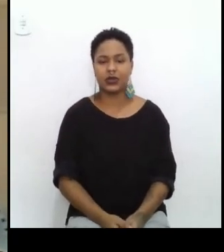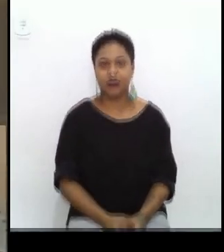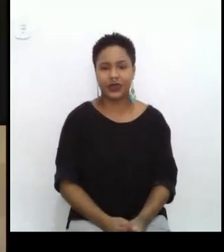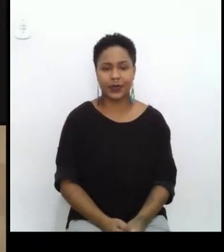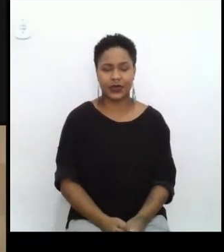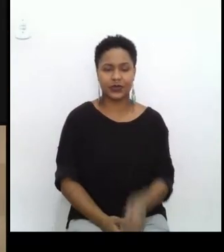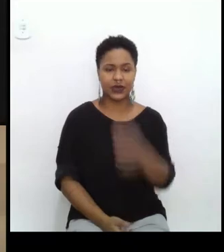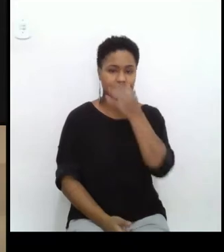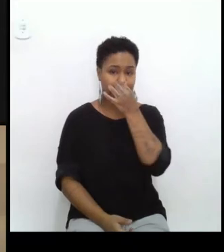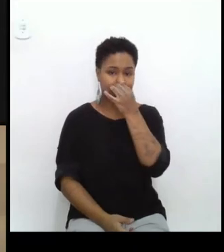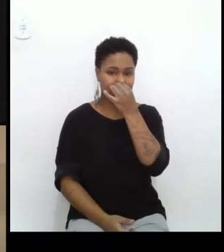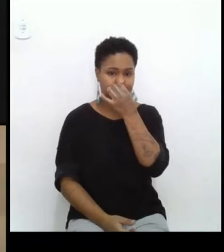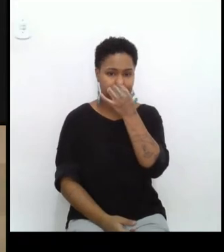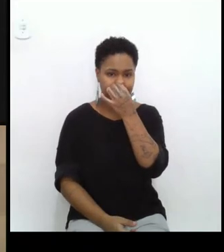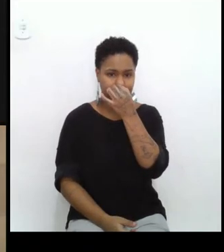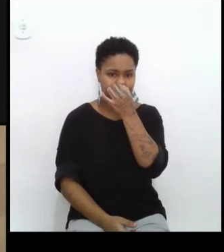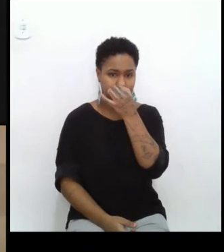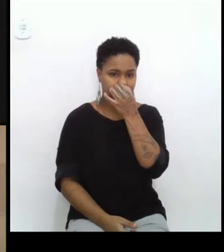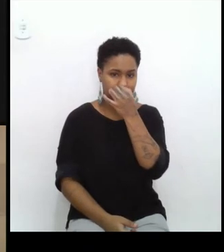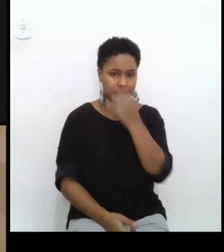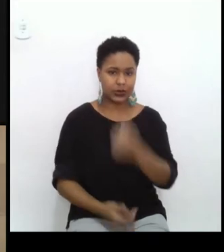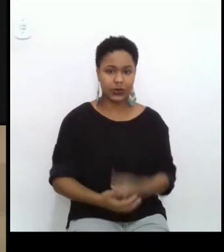passar Mônica